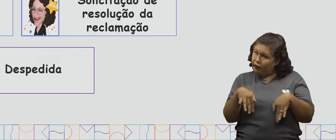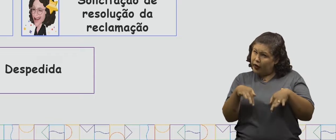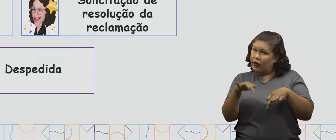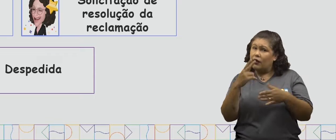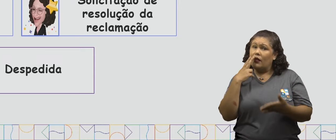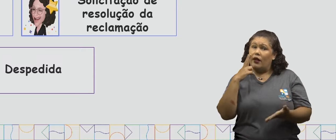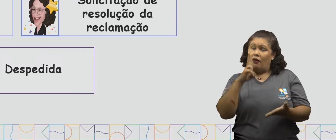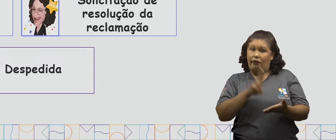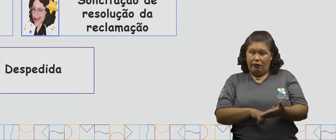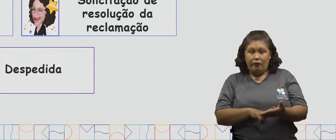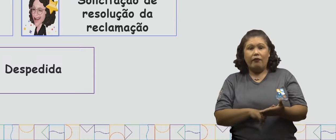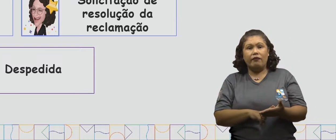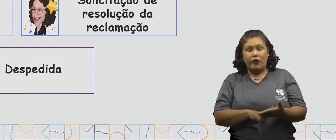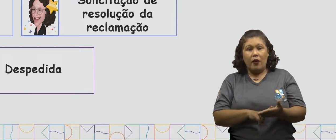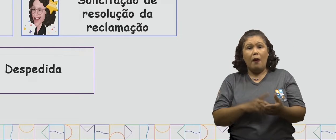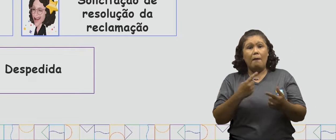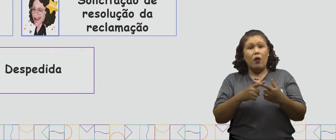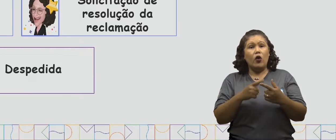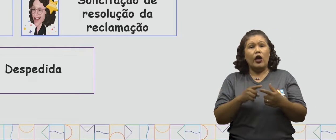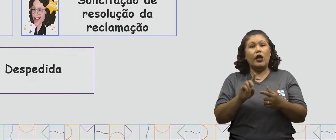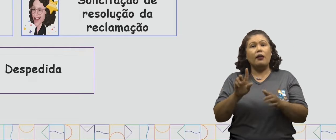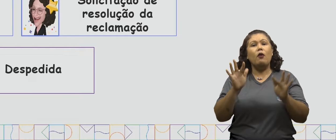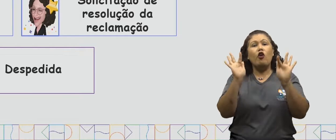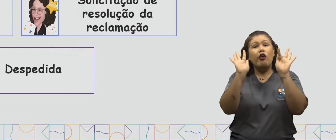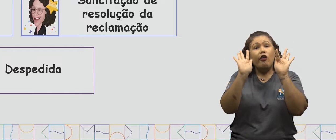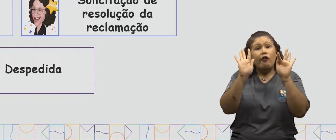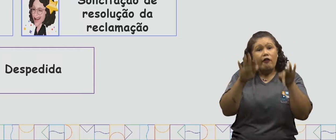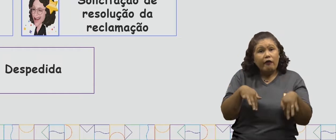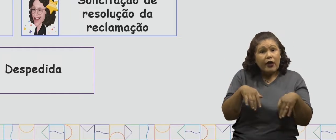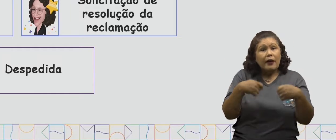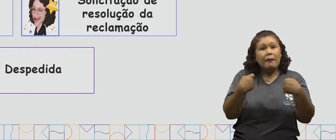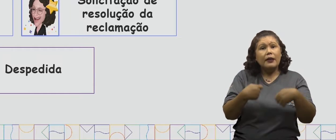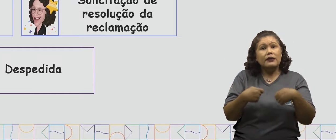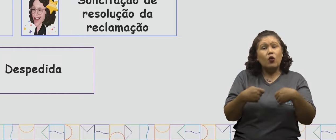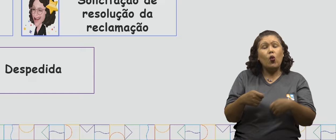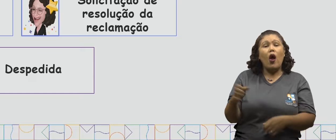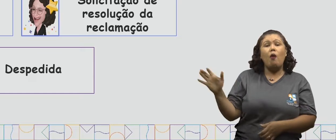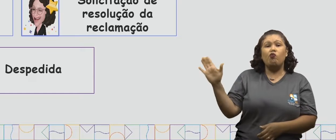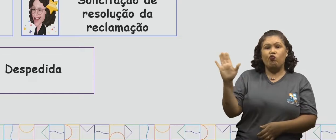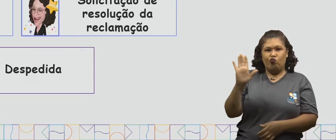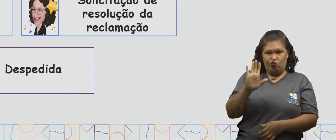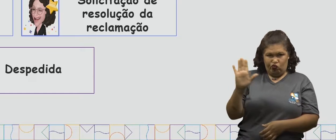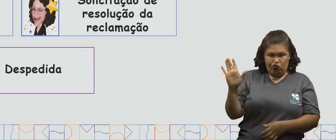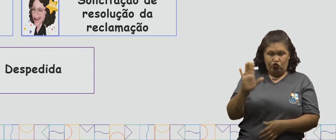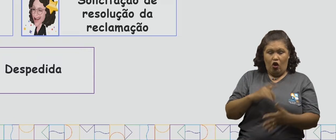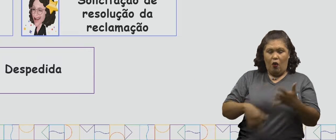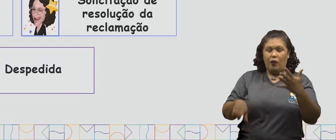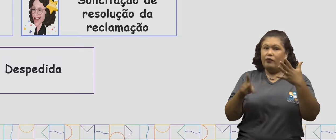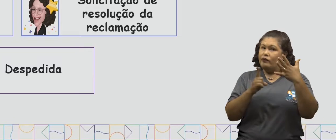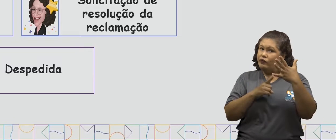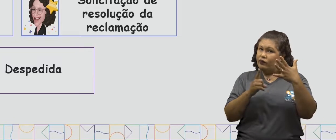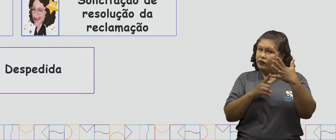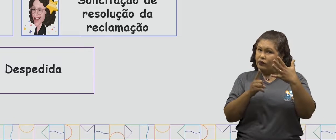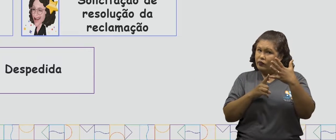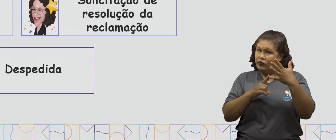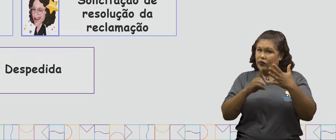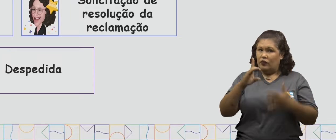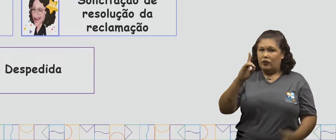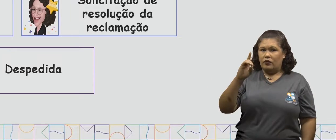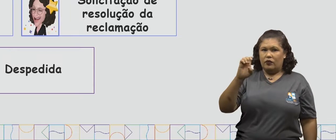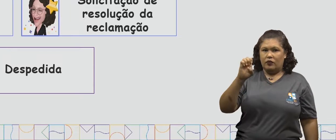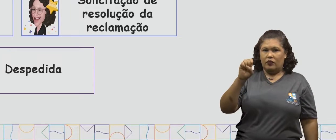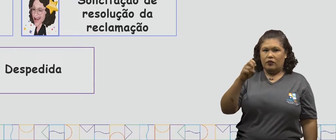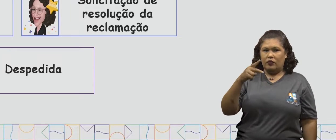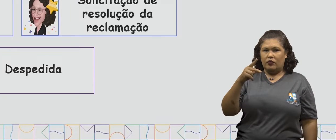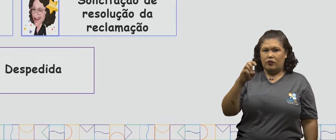a escrita do texto com argumentos, pois depois de argumentar e explicar a reclamação, quem escreve a